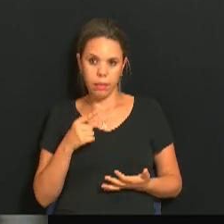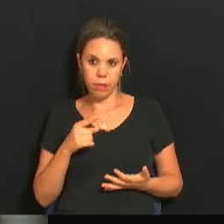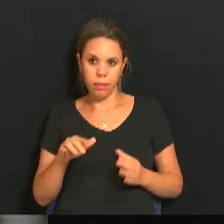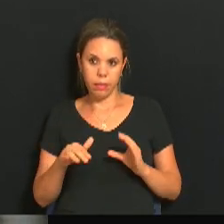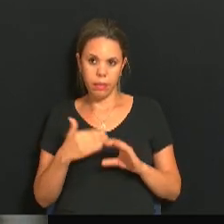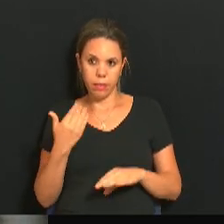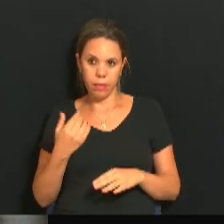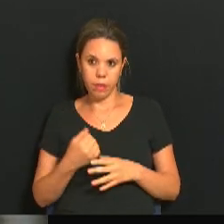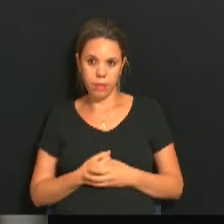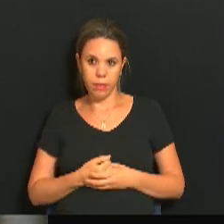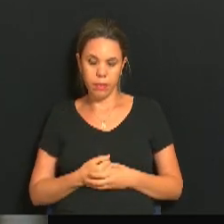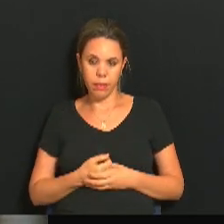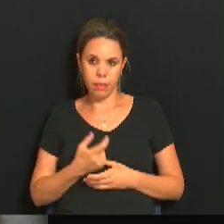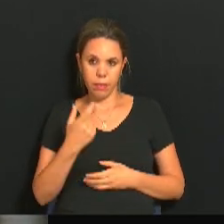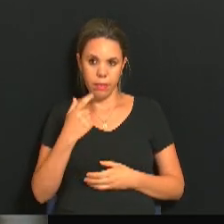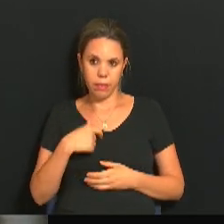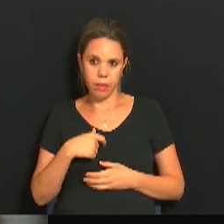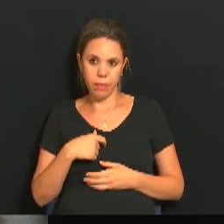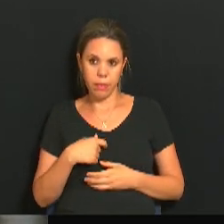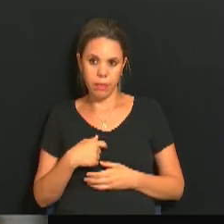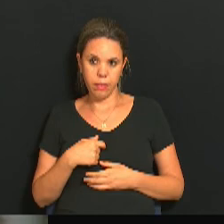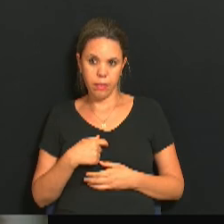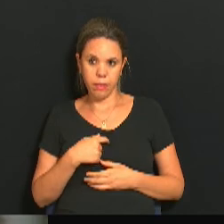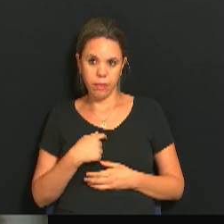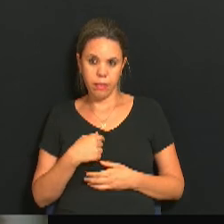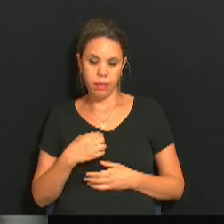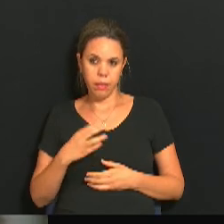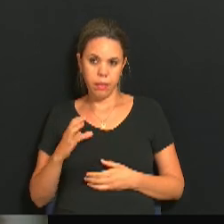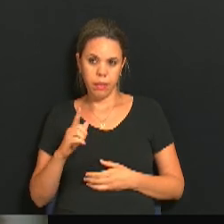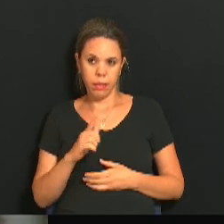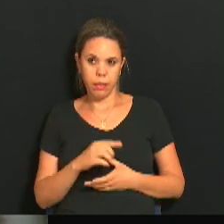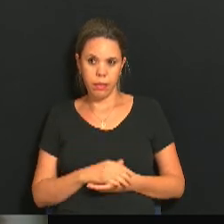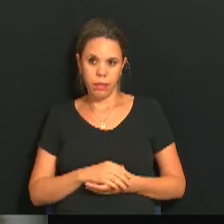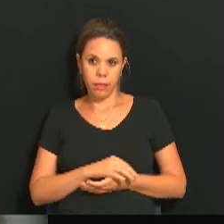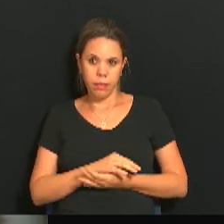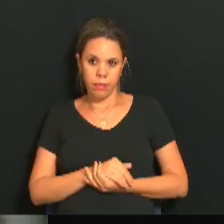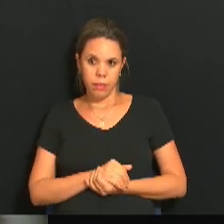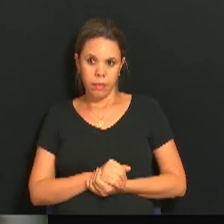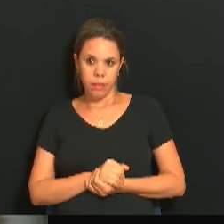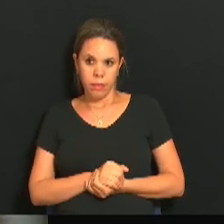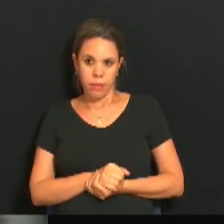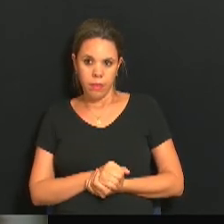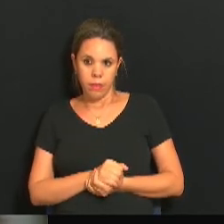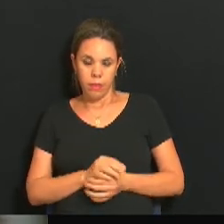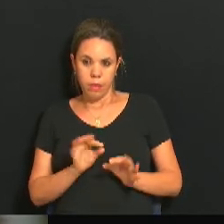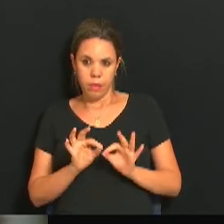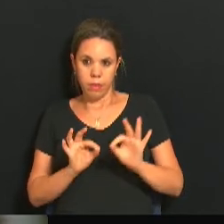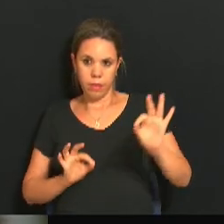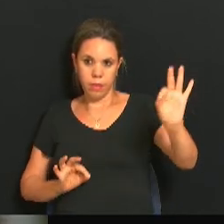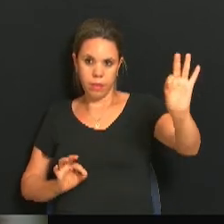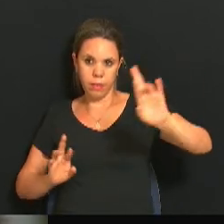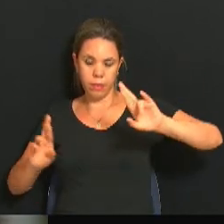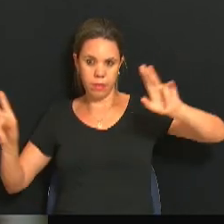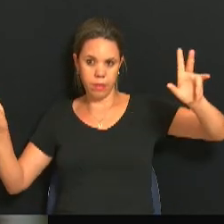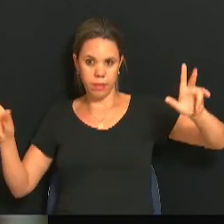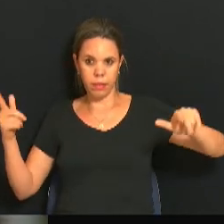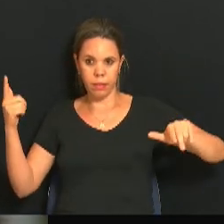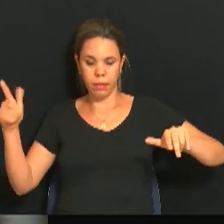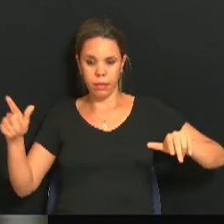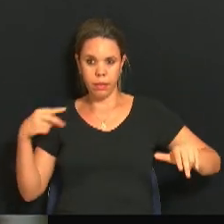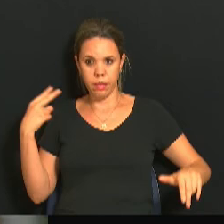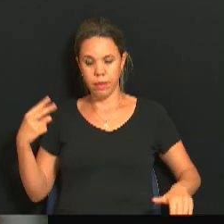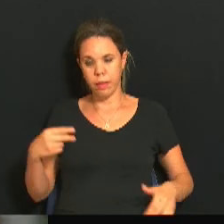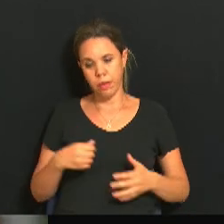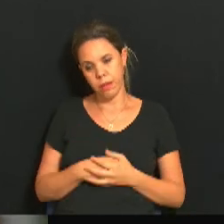recebe muito Campo Grande e tá bem longe daqui a magnitude de outros vereadores